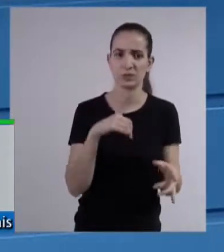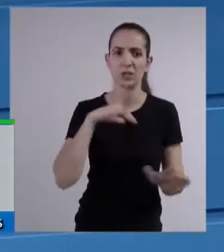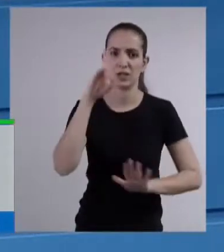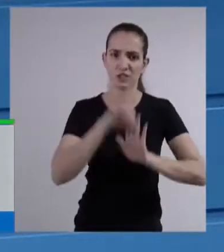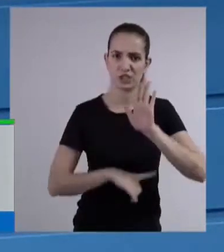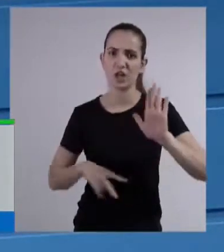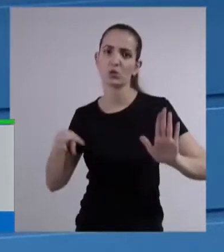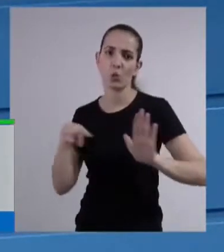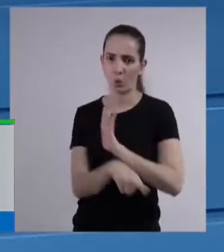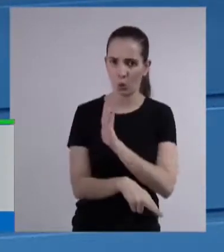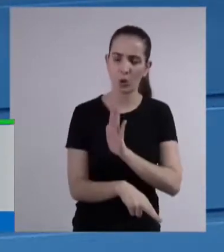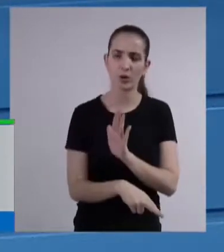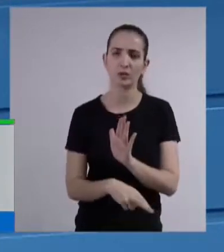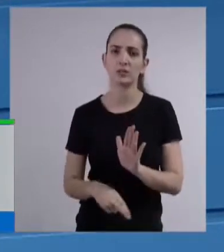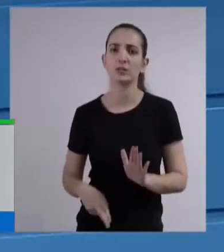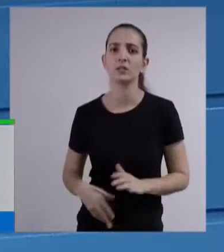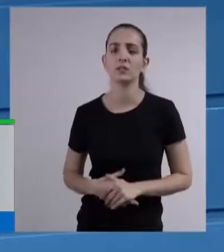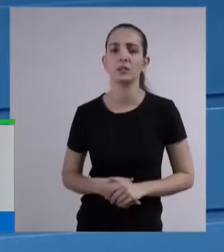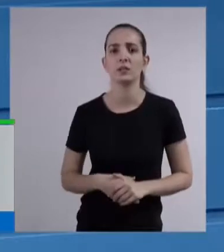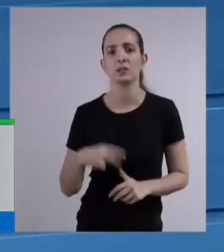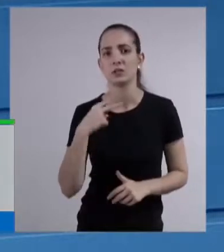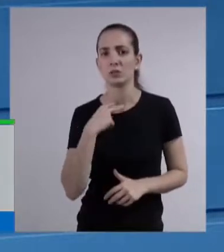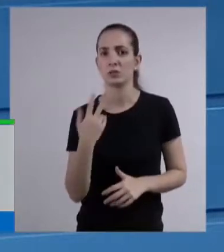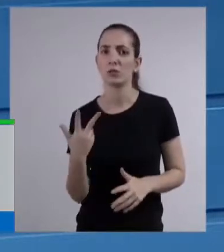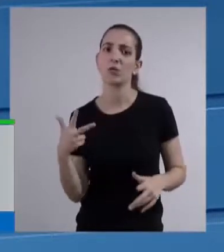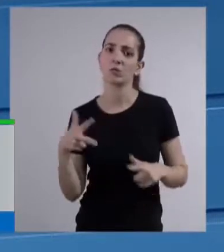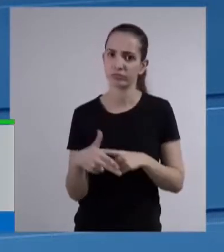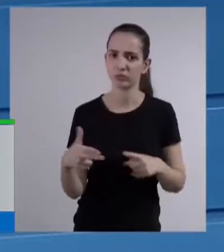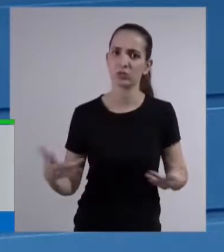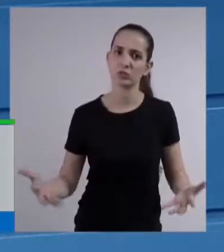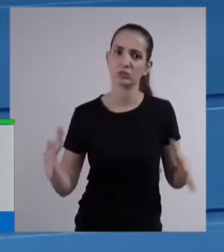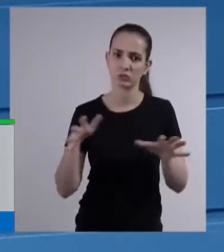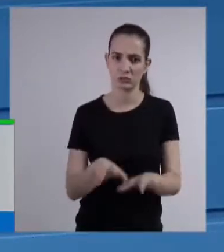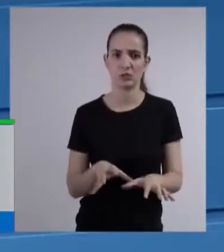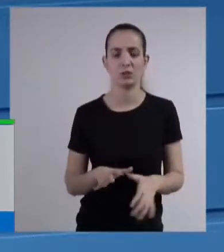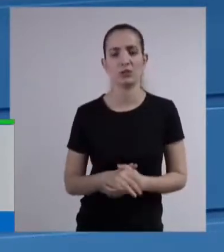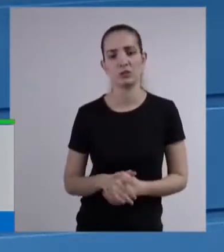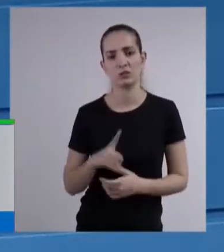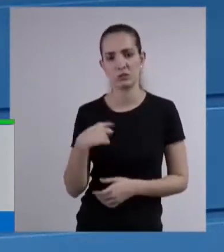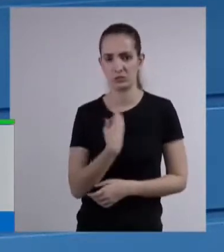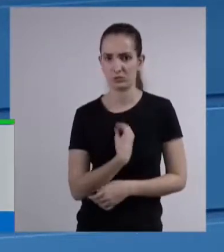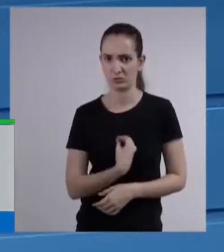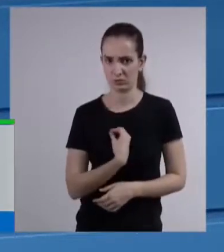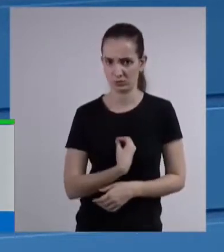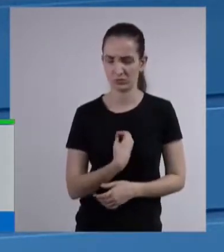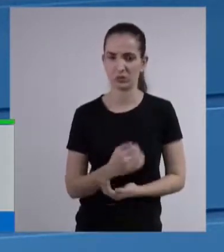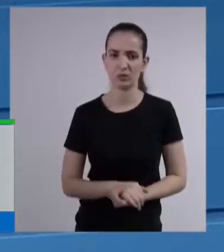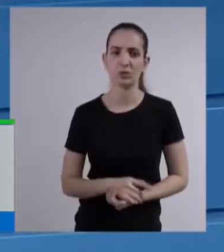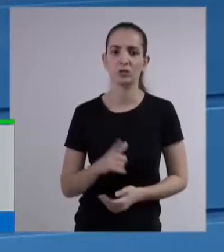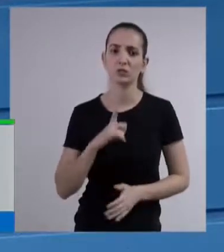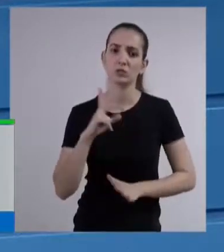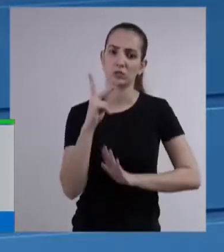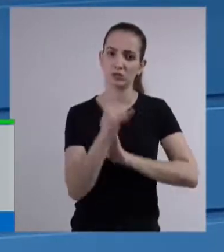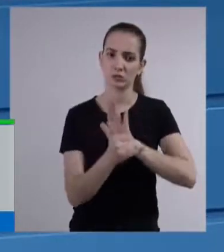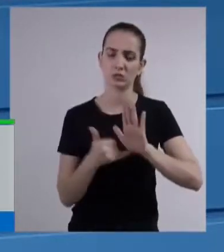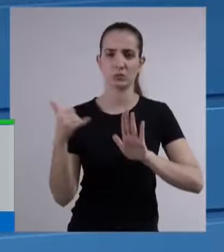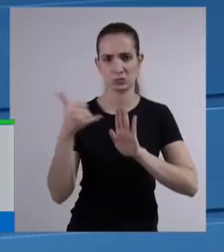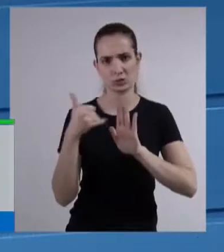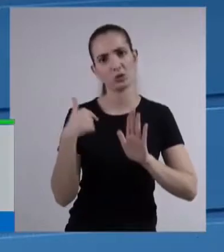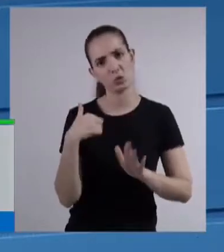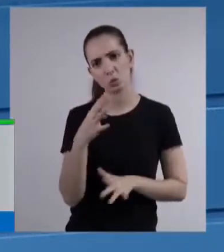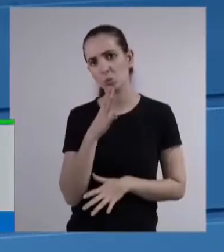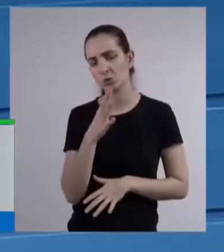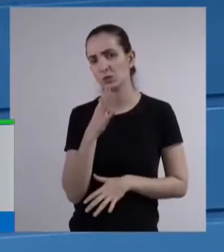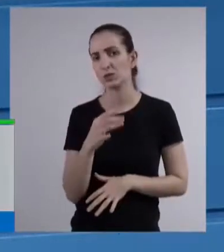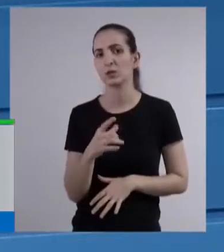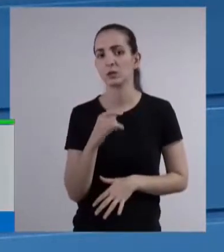direitos, de corte de possibilidades de inclusão social, estava presente. O pessoal tinha, eu falo de um projeto que eu tenho conhecimento de causa.